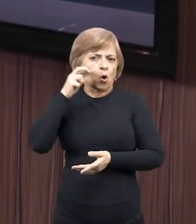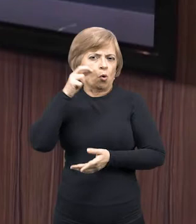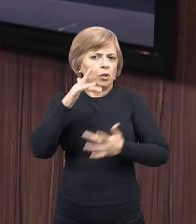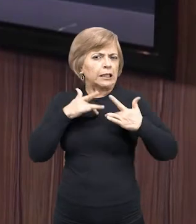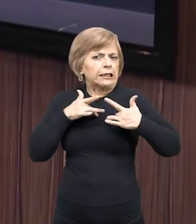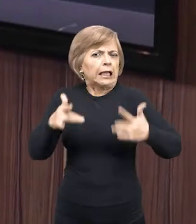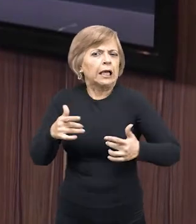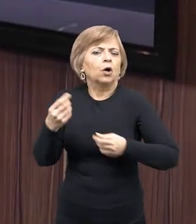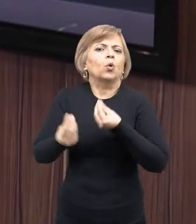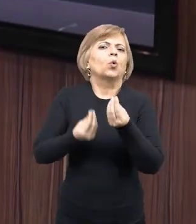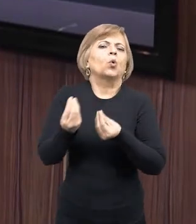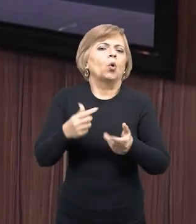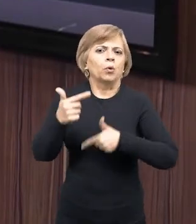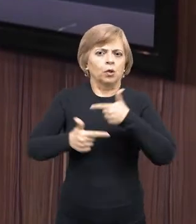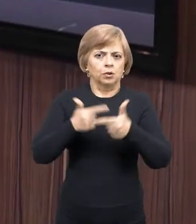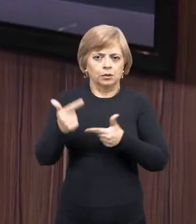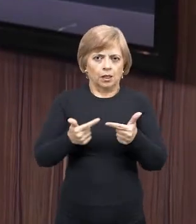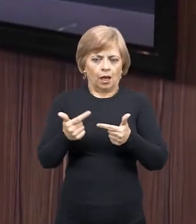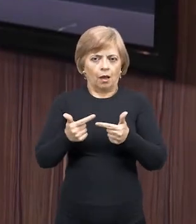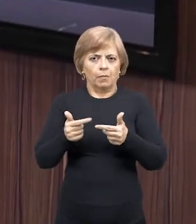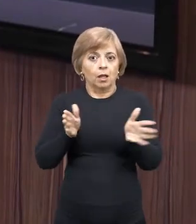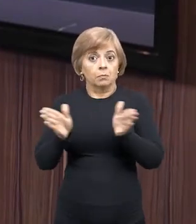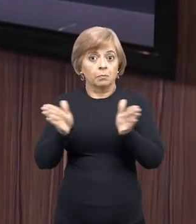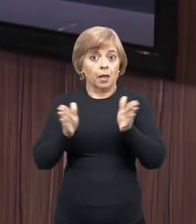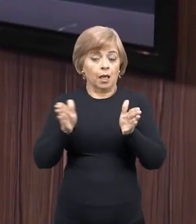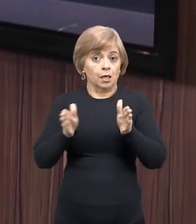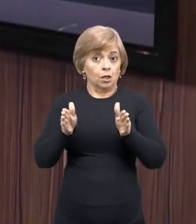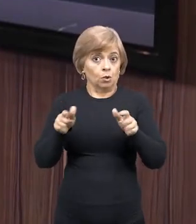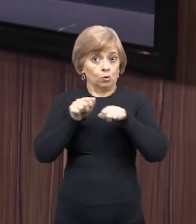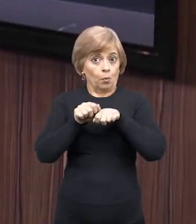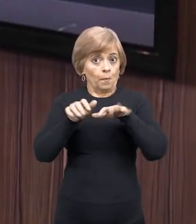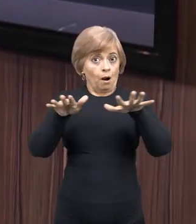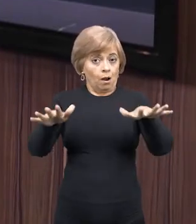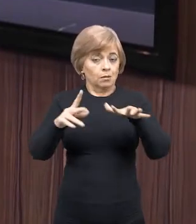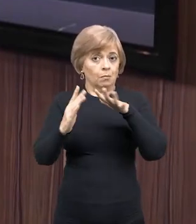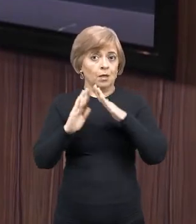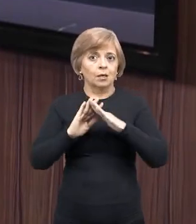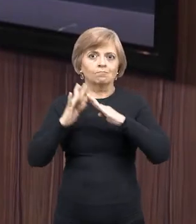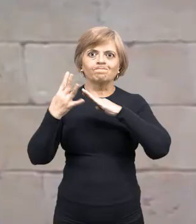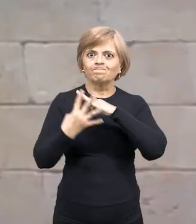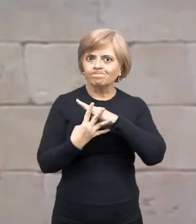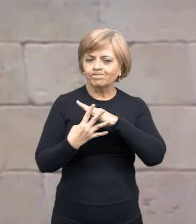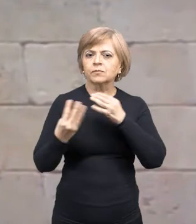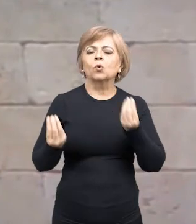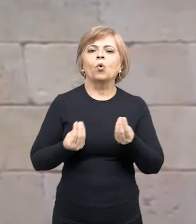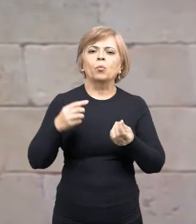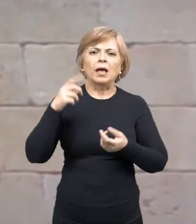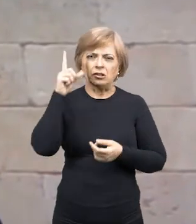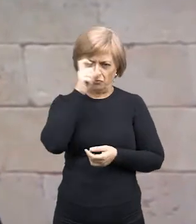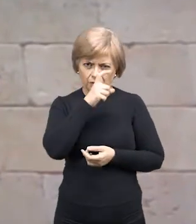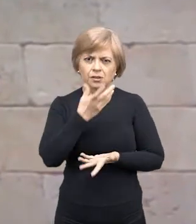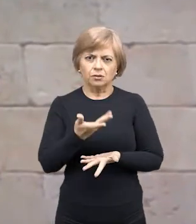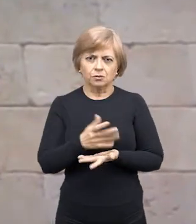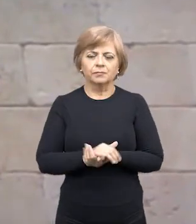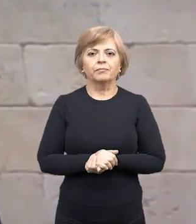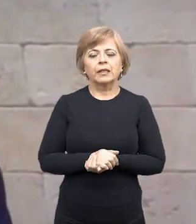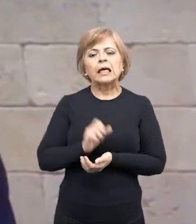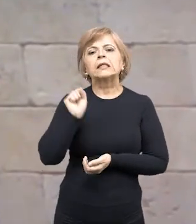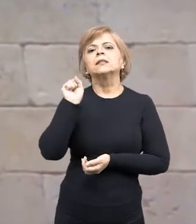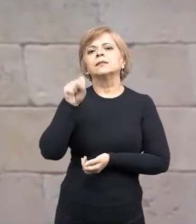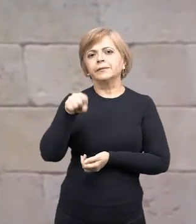de justiça nesse período de pandemia. Tem sido um trabalho árduo, promotor?